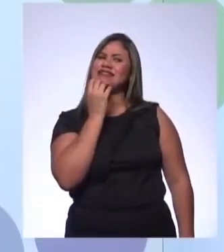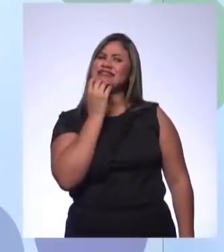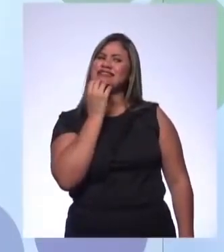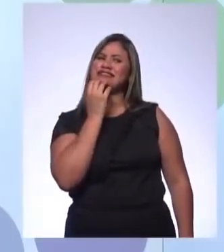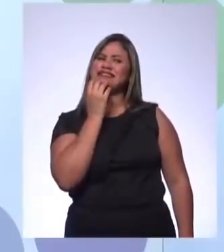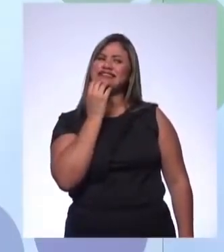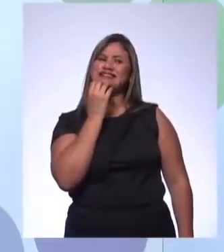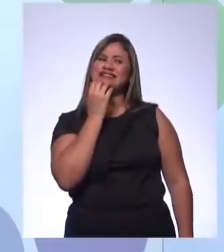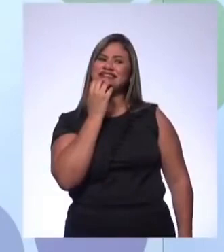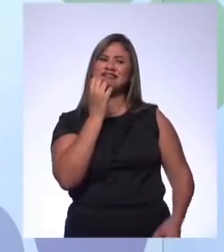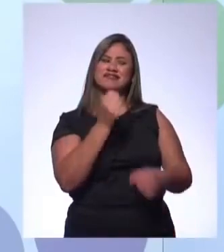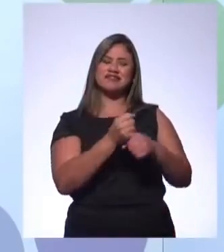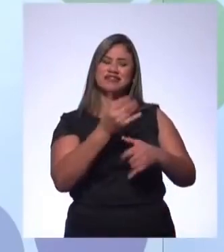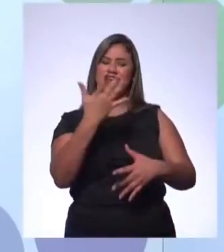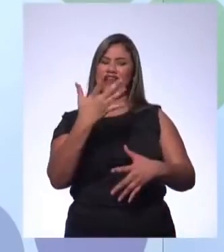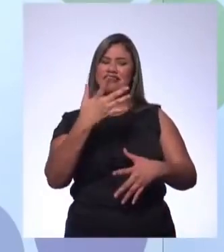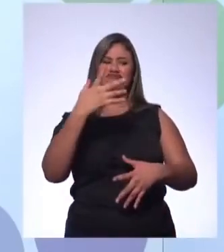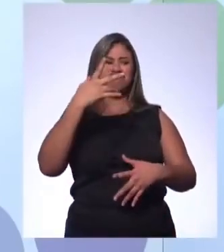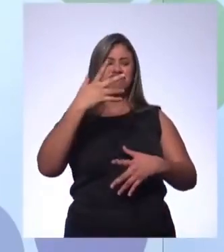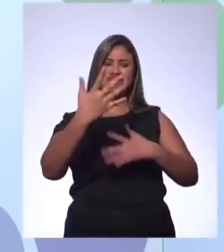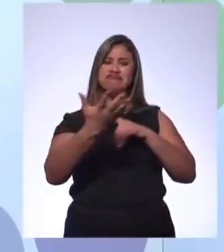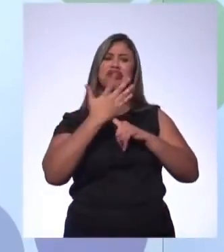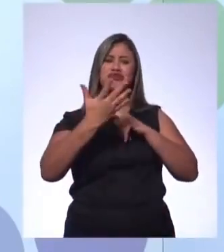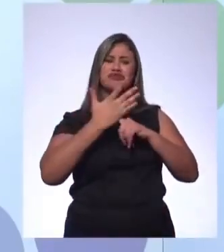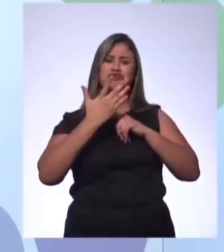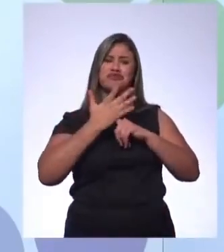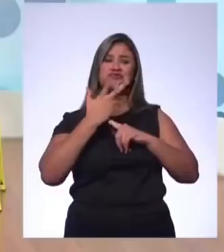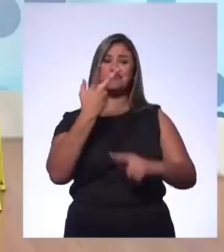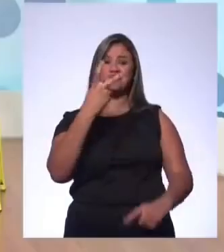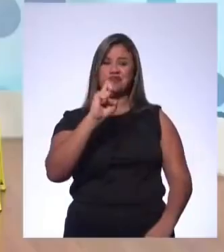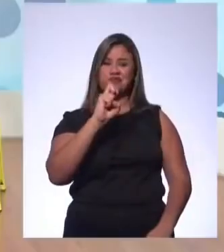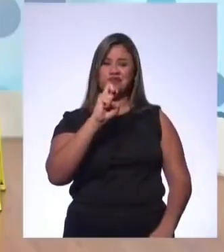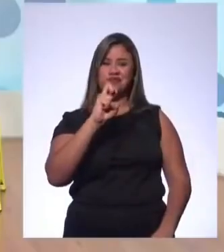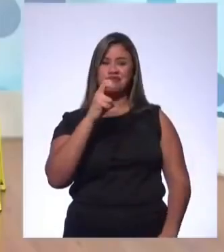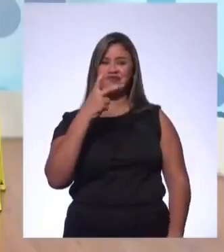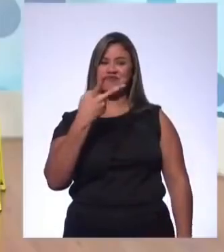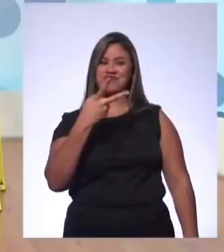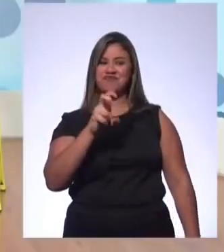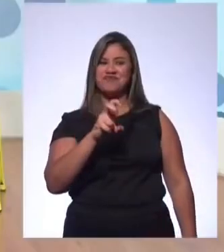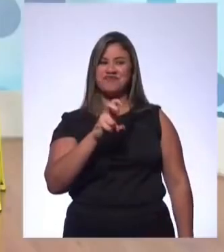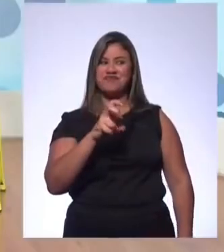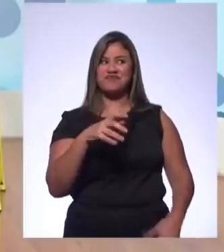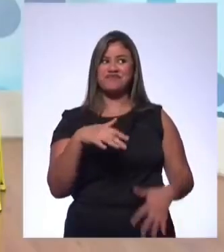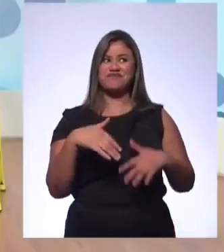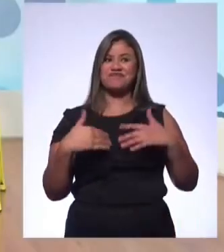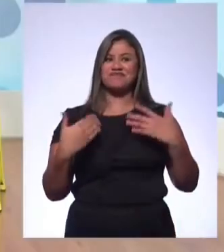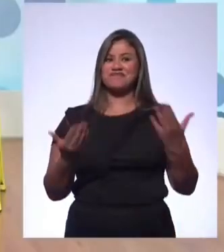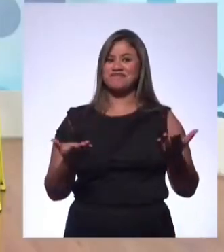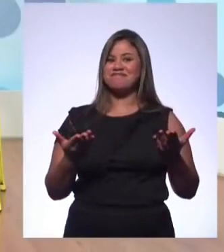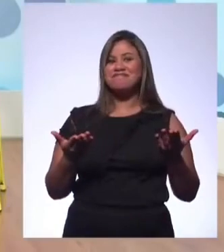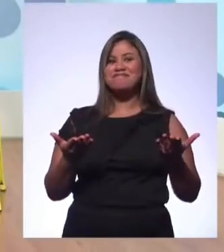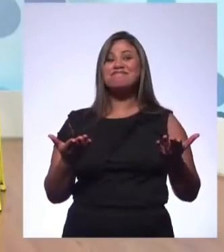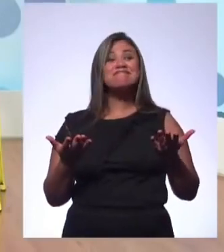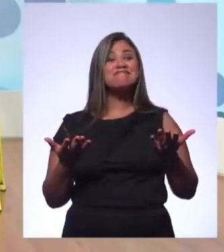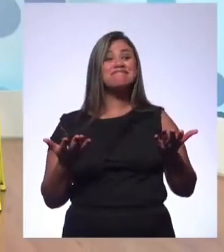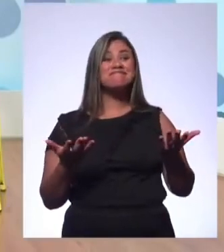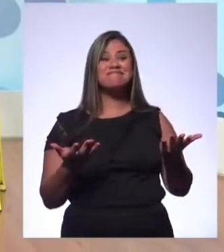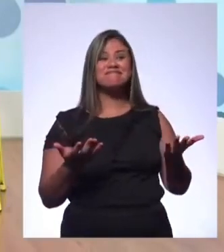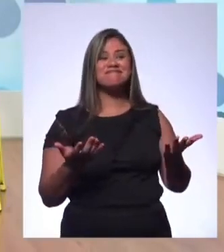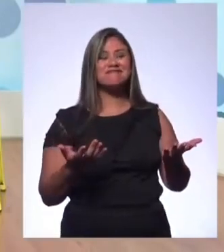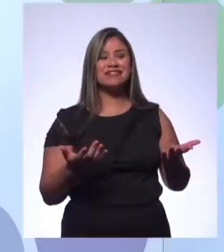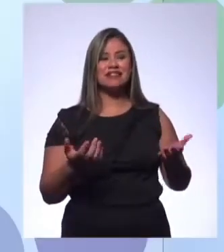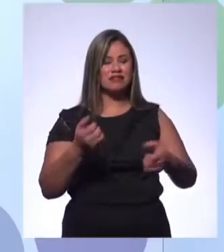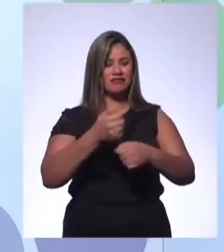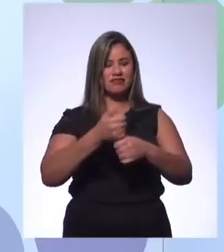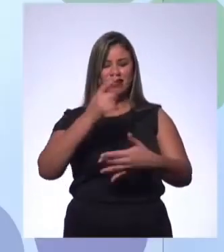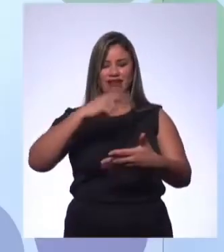Então, Não consegui, me ajudem. ajude a professora, valendo 25 pontos. Era para ser 50. Não estão